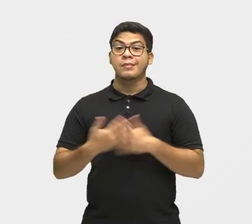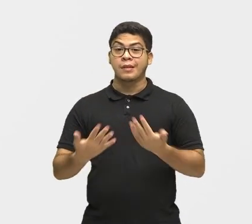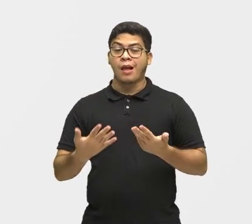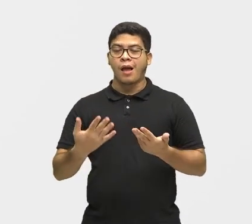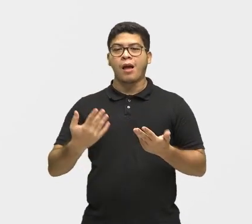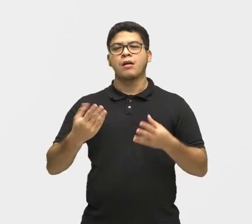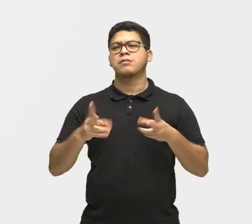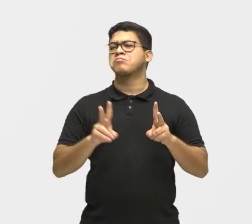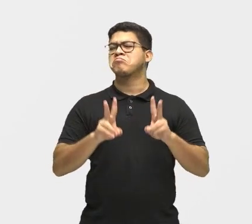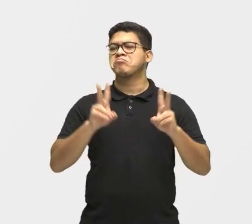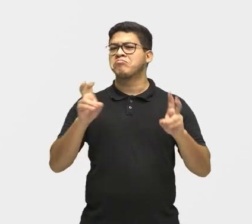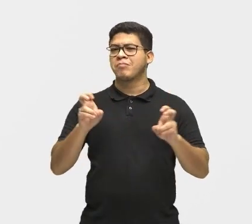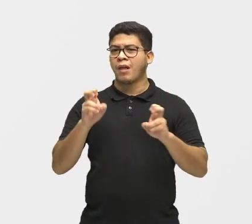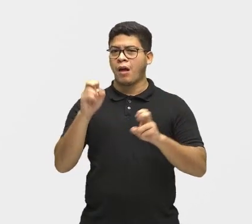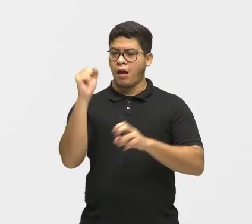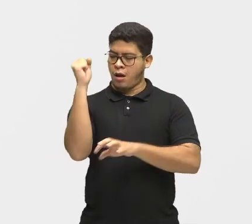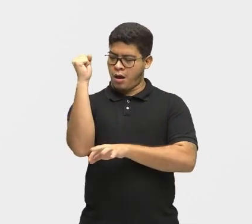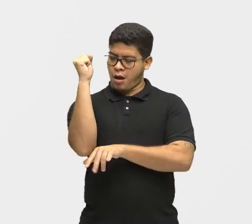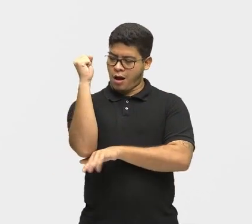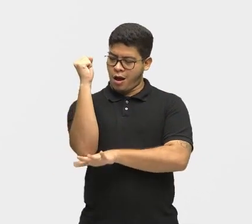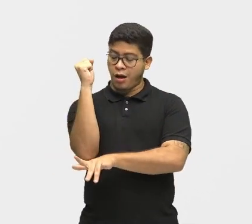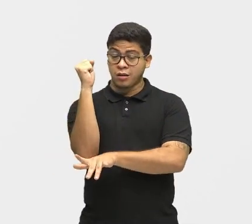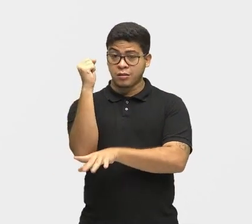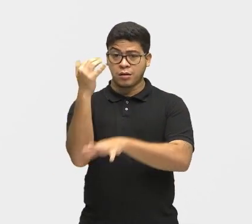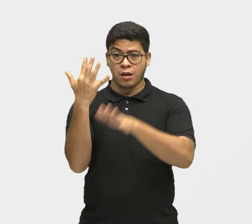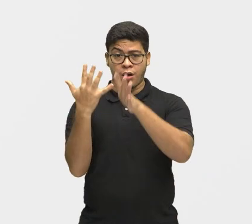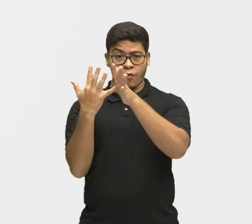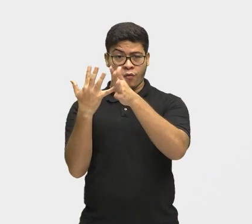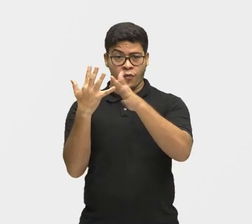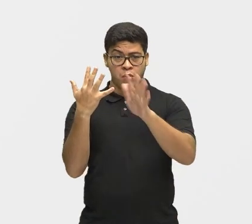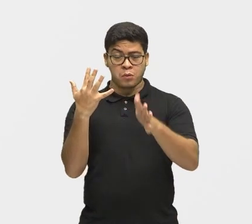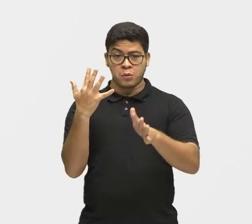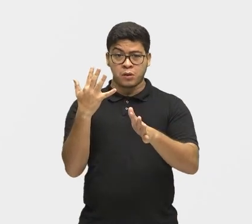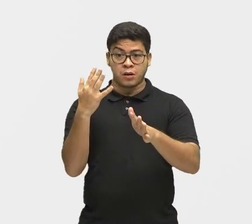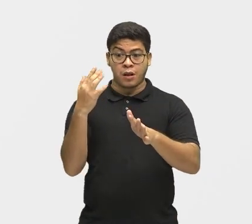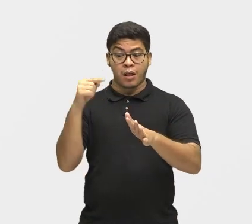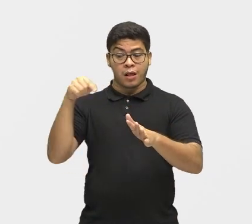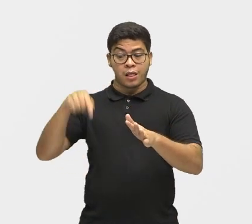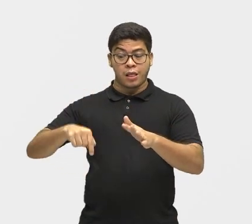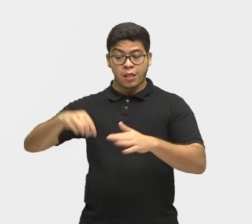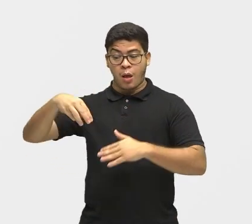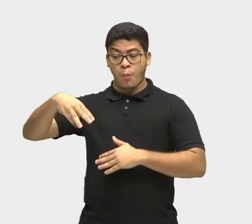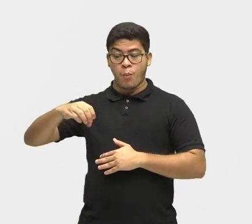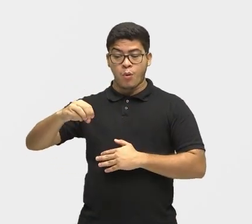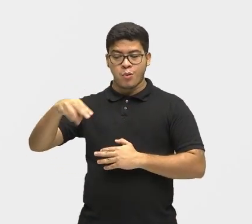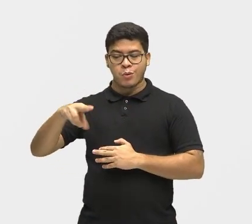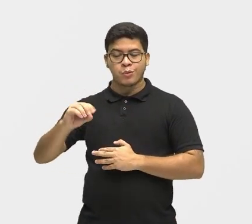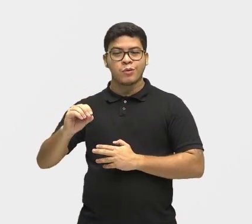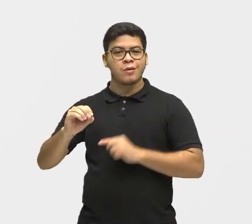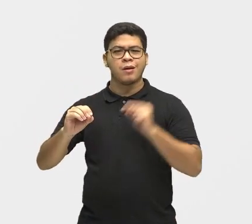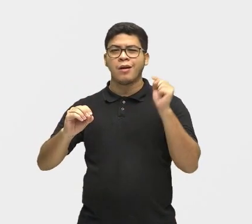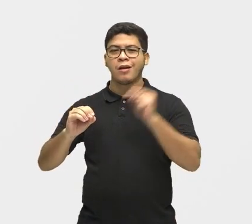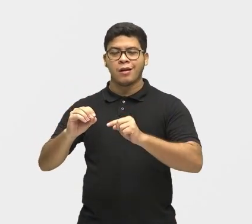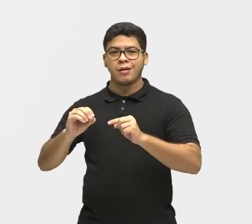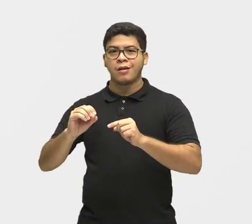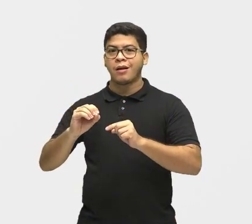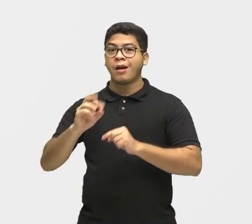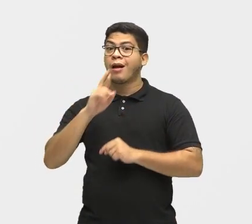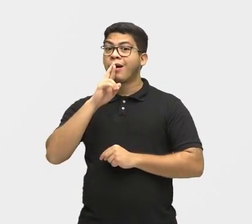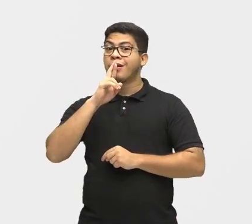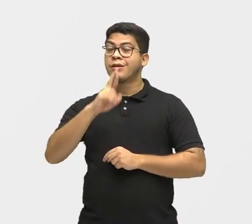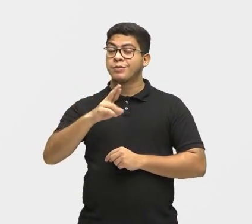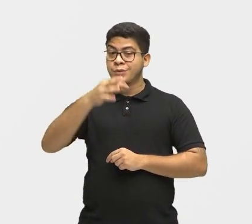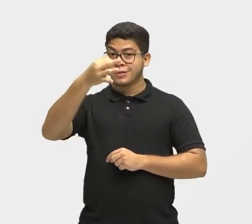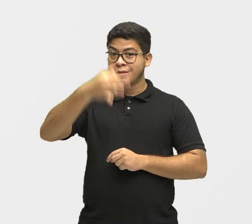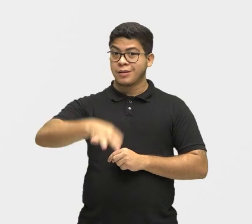da monocotiledôneas, é correto afirmar que tinha as alternativas e a resposta correta é